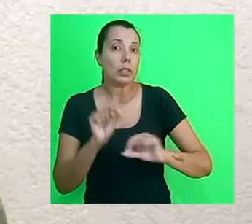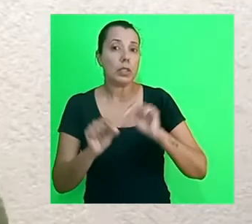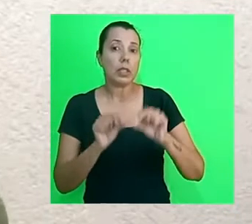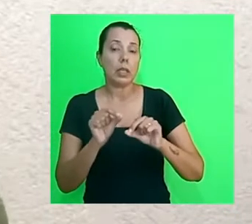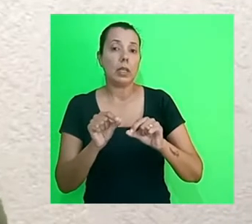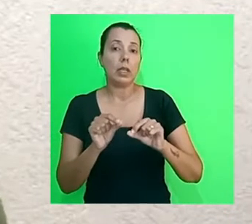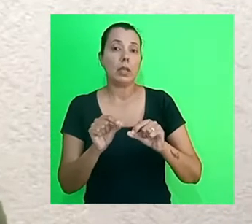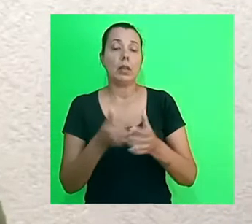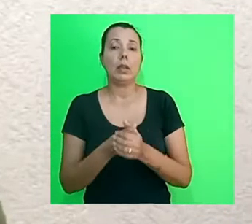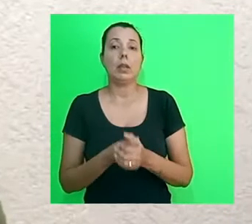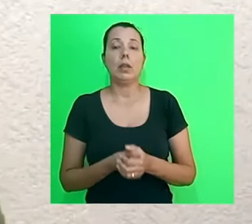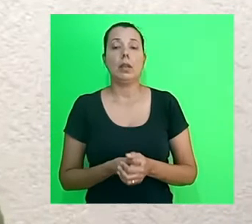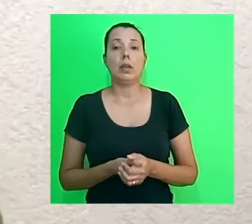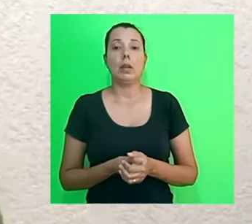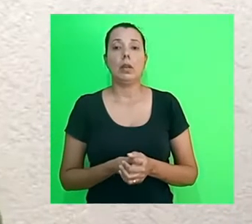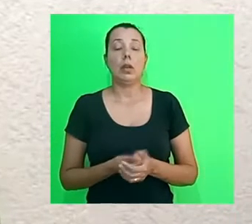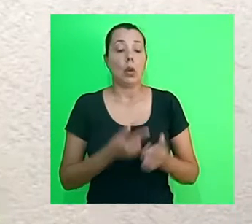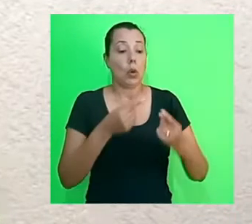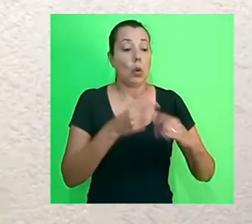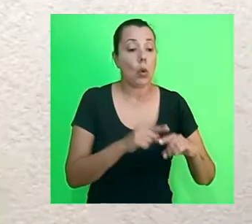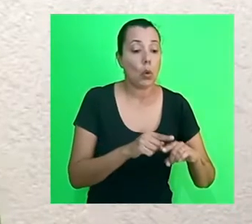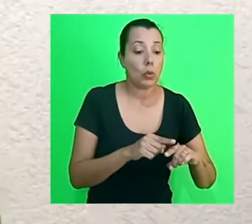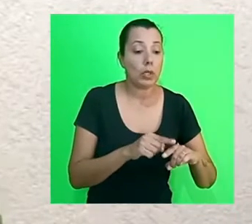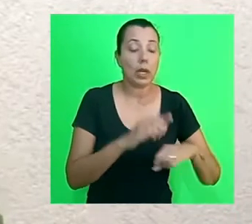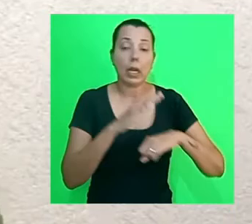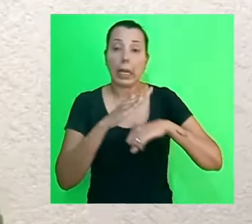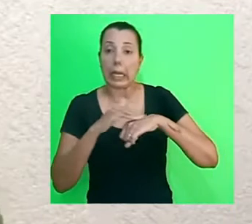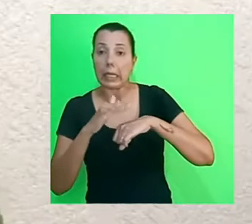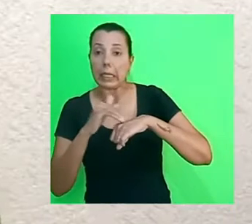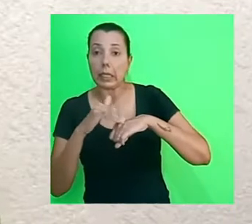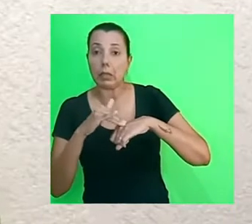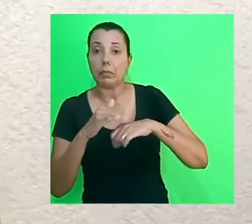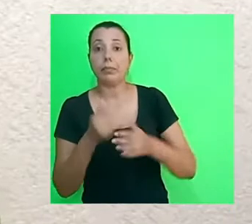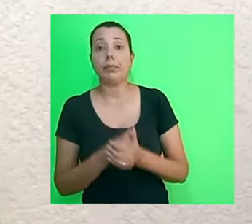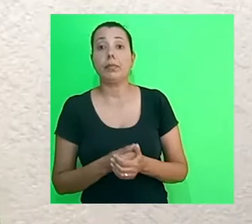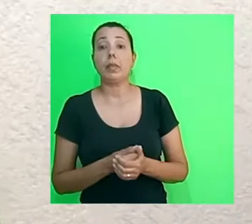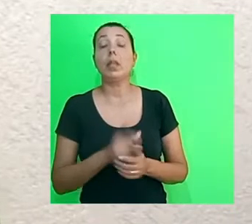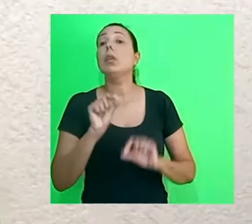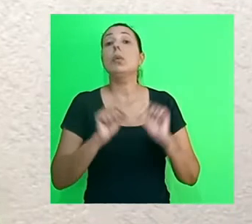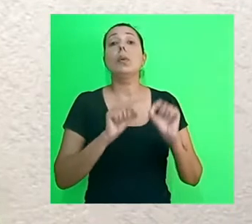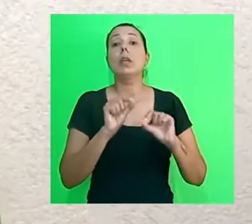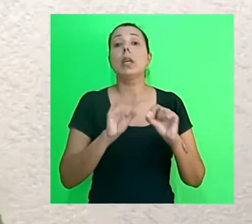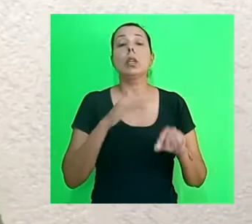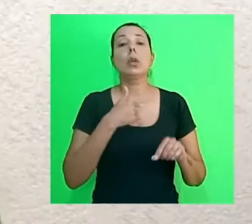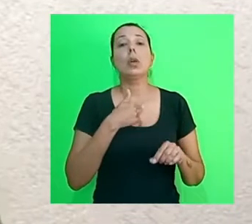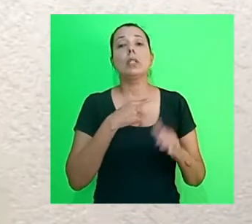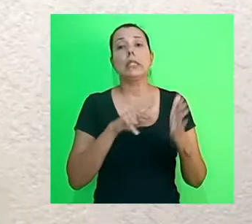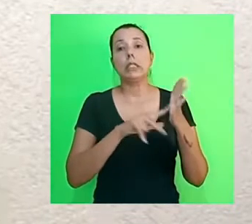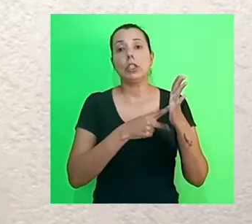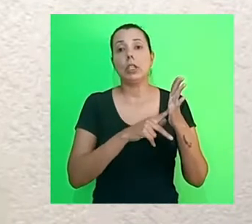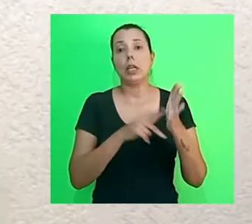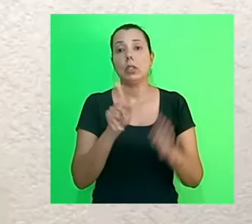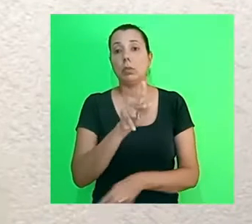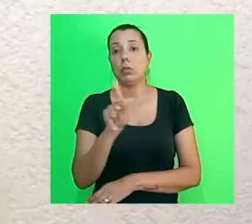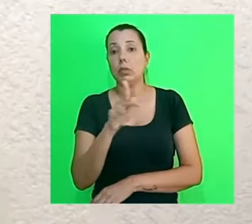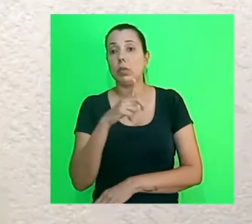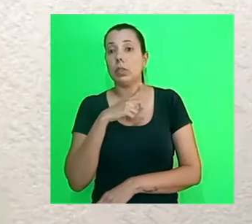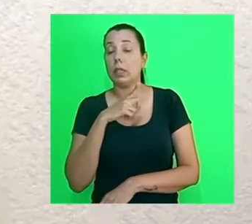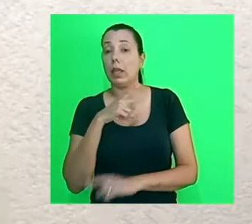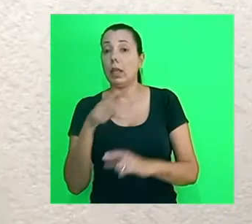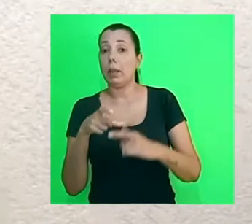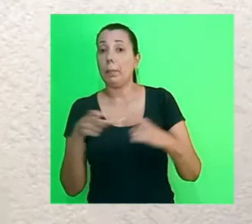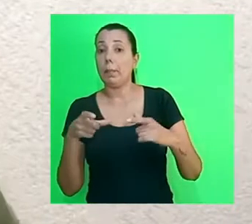mulheres, nós temos aí uma campanha da Secretaria de Mulheres, que é a campanha Você Não